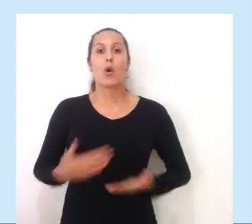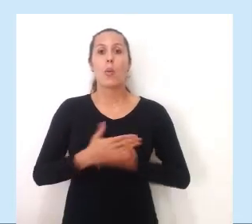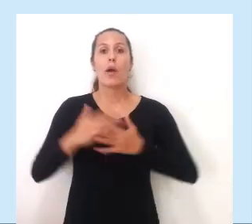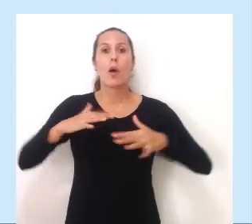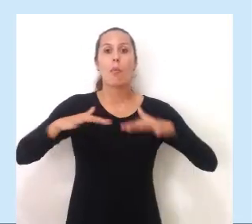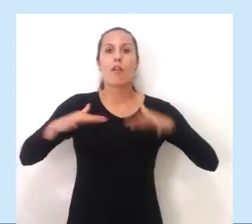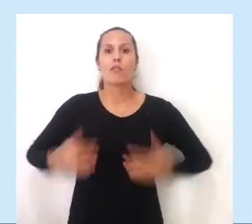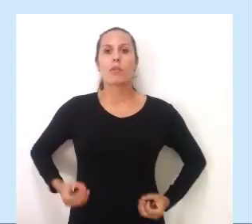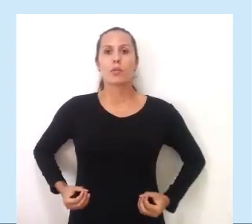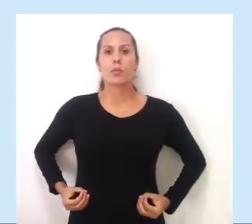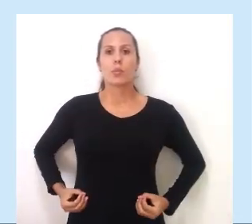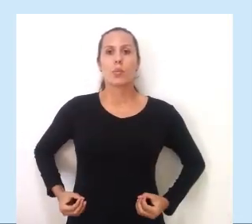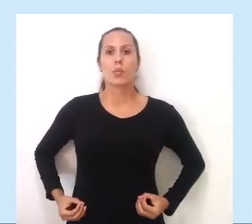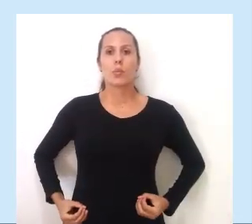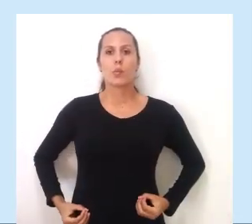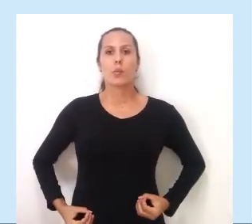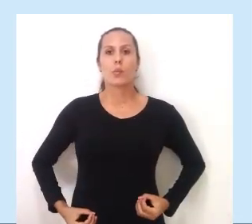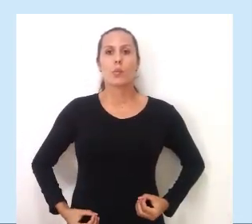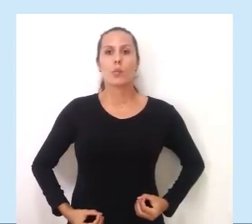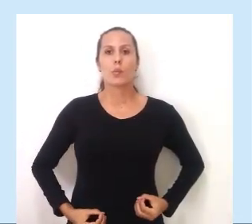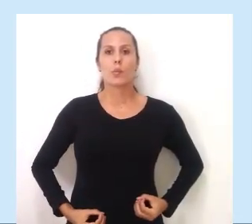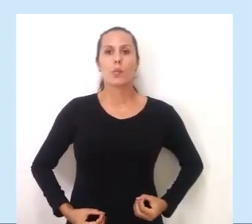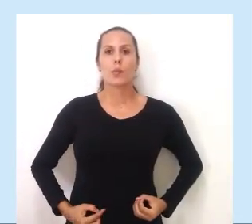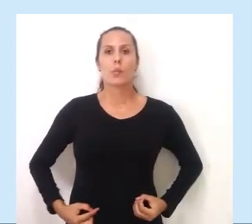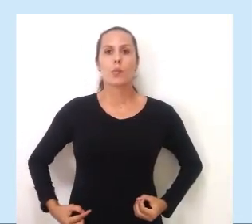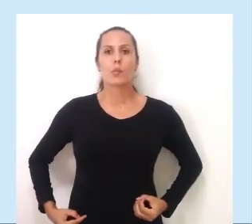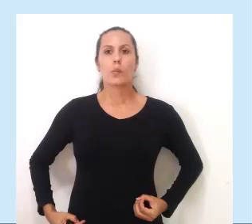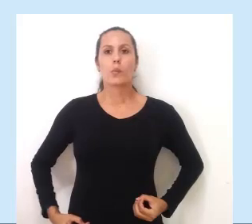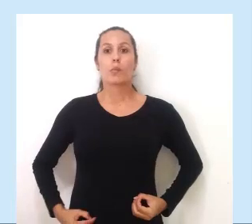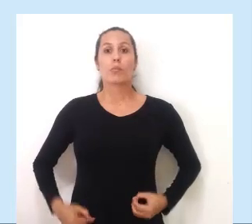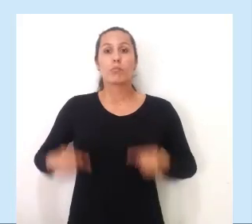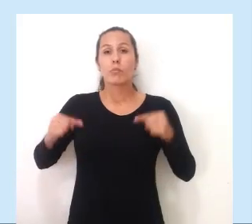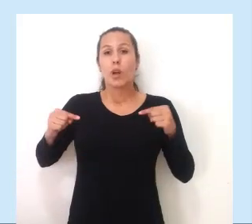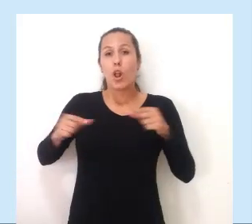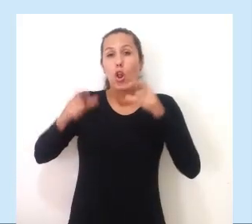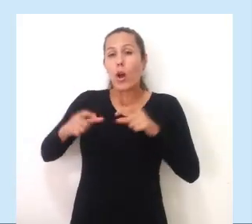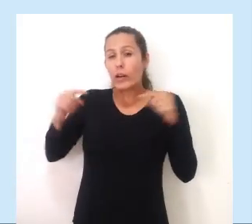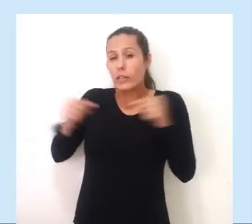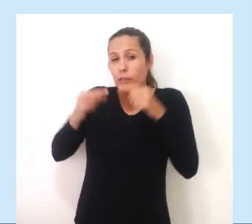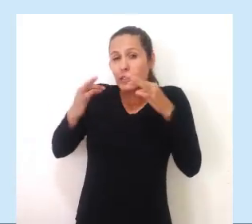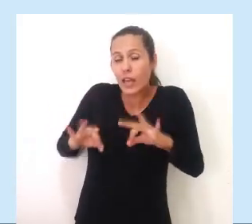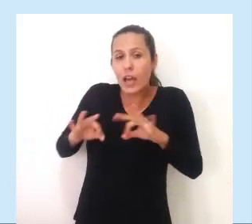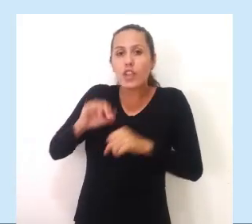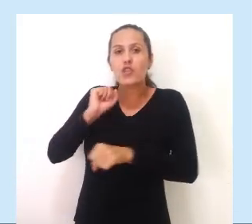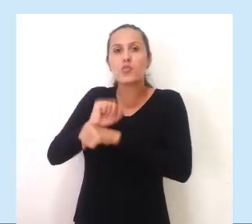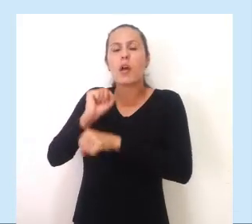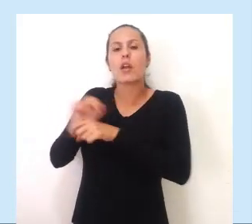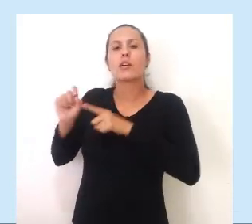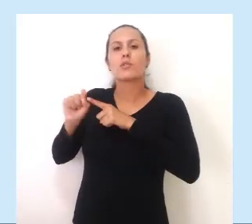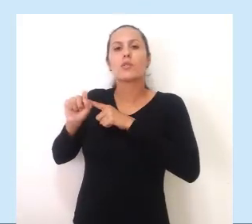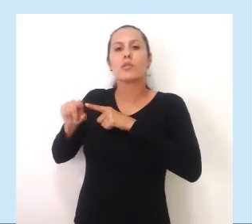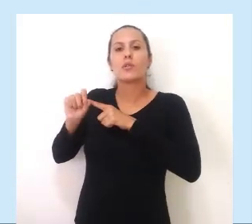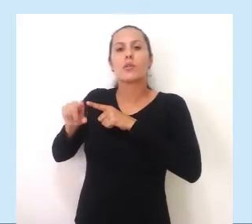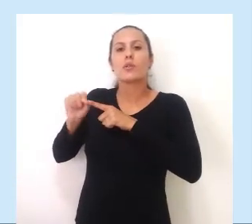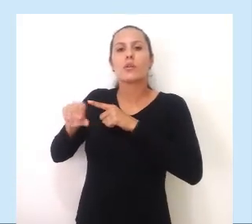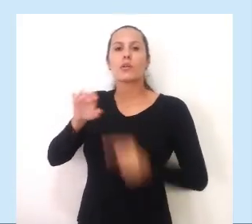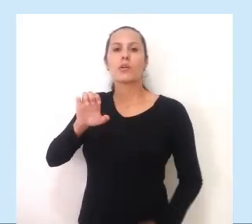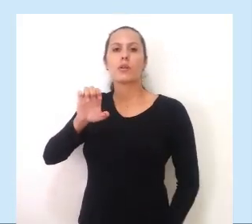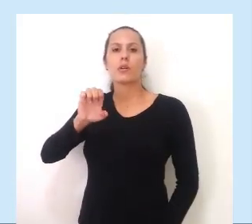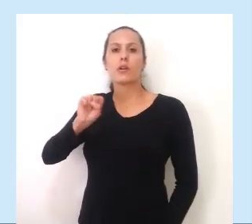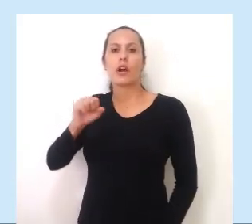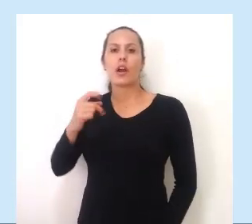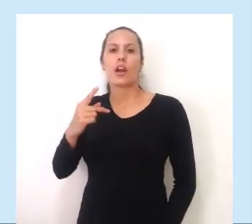na posição certa, no local certo, na tuba uterina, à espera do